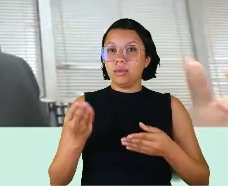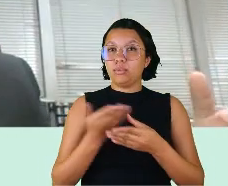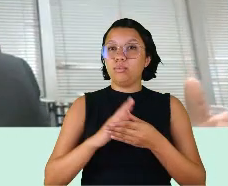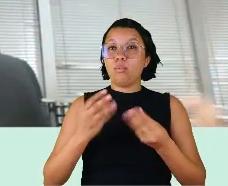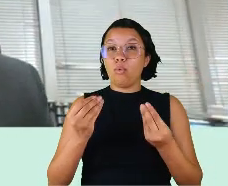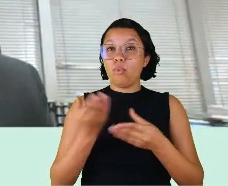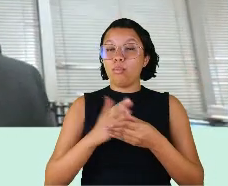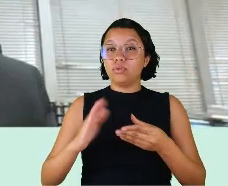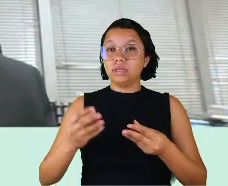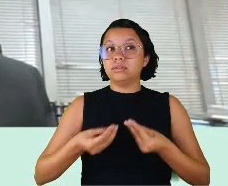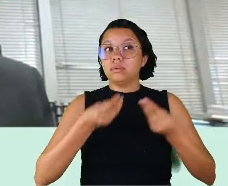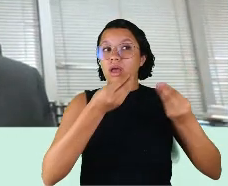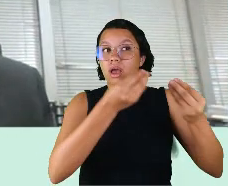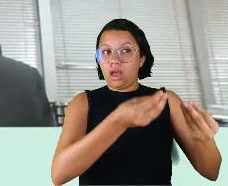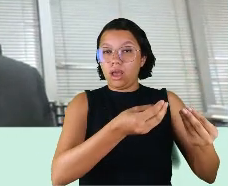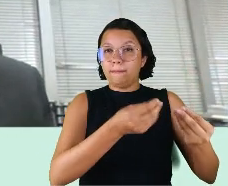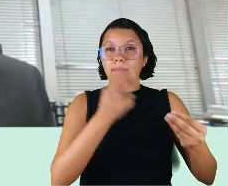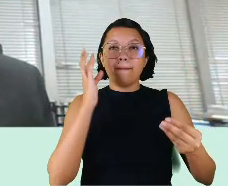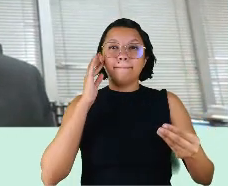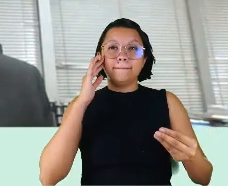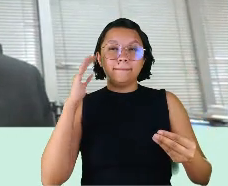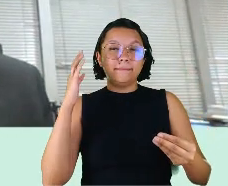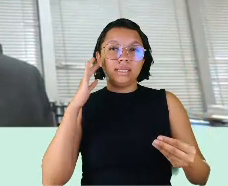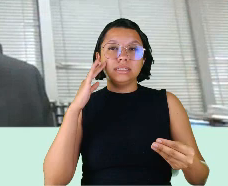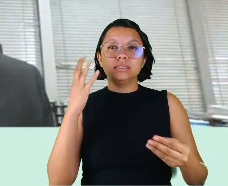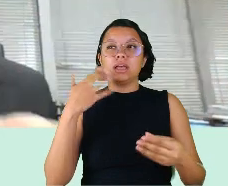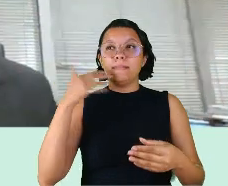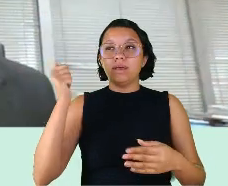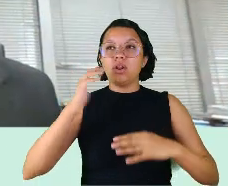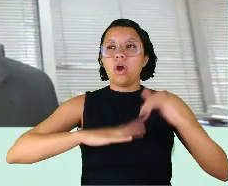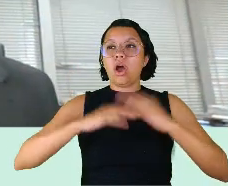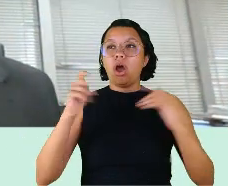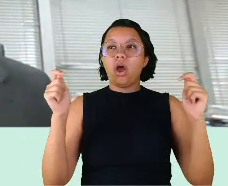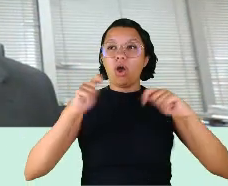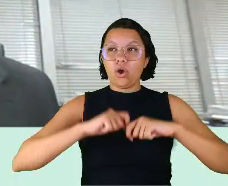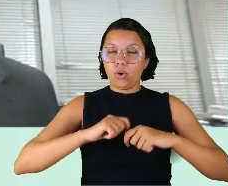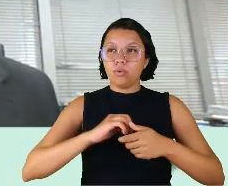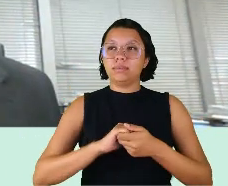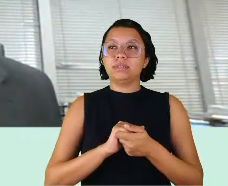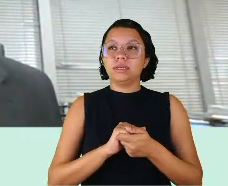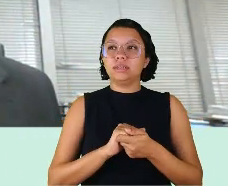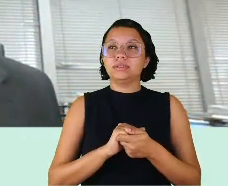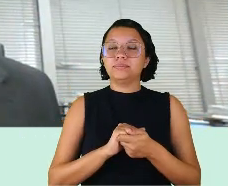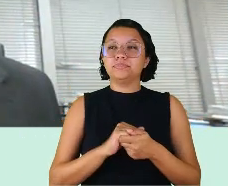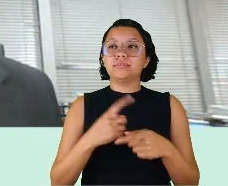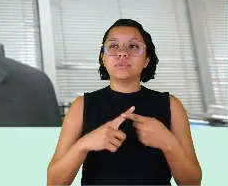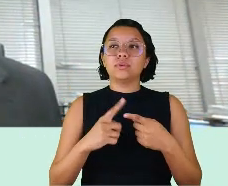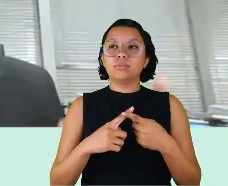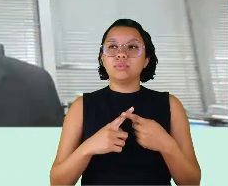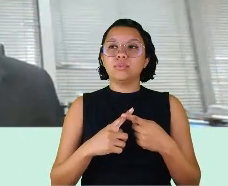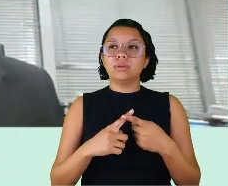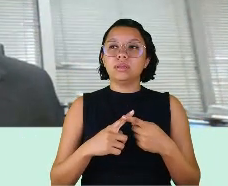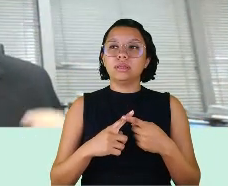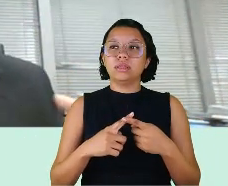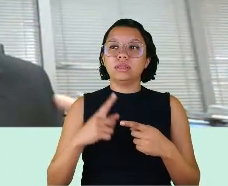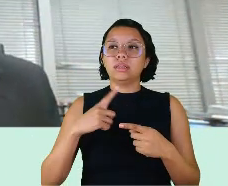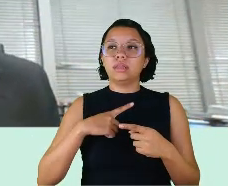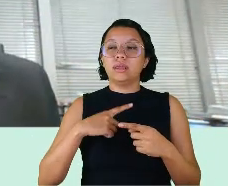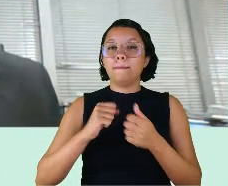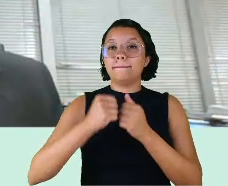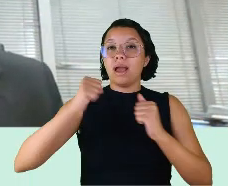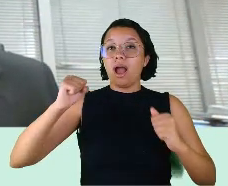repassa para outra, porque repensar as competências. Né? Então, você não é mais juiz só de uma subseção, você tem macro-regiões